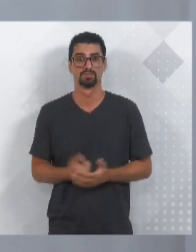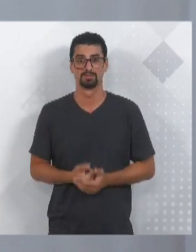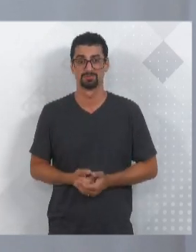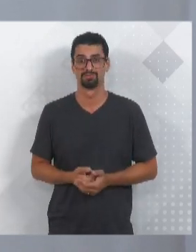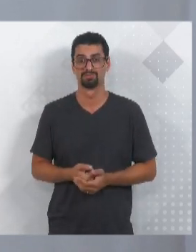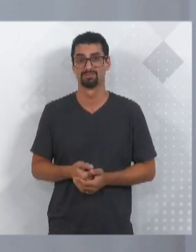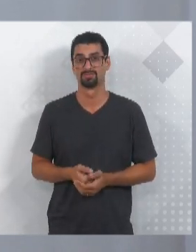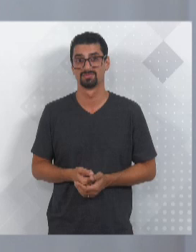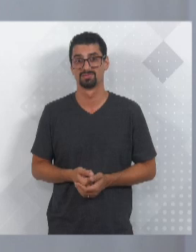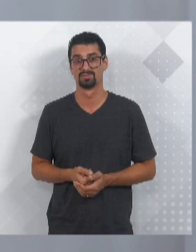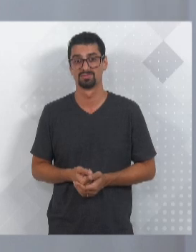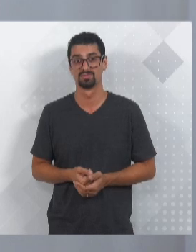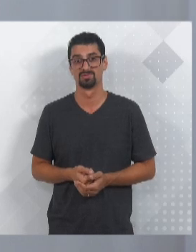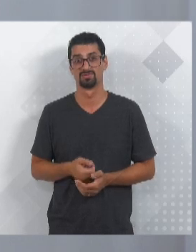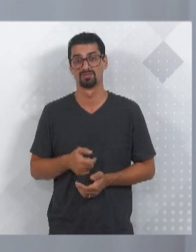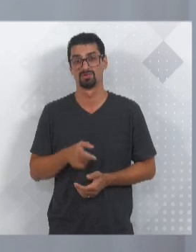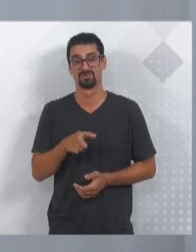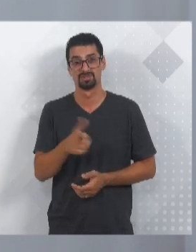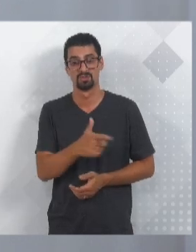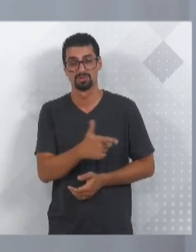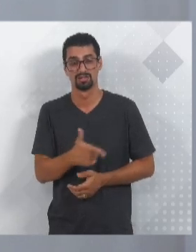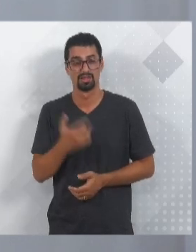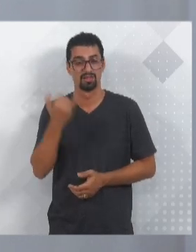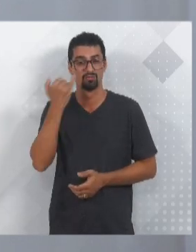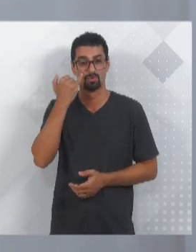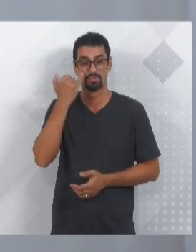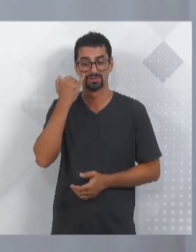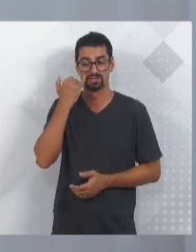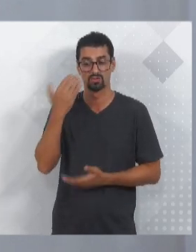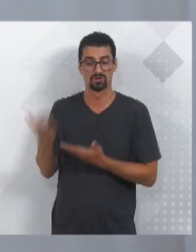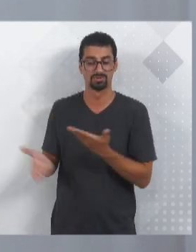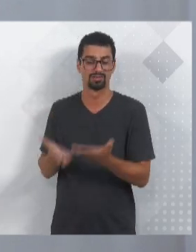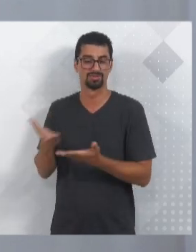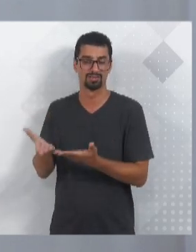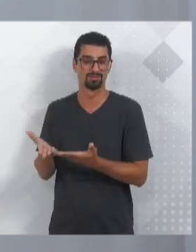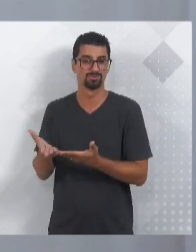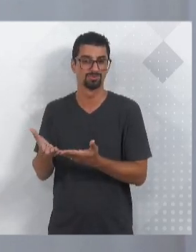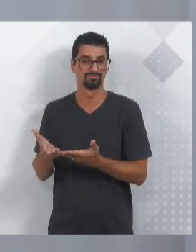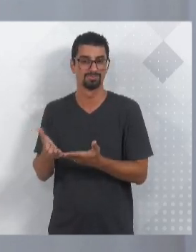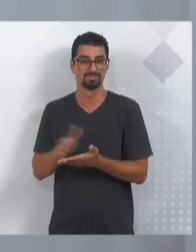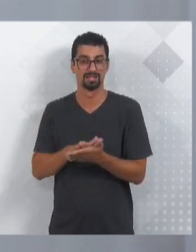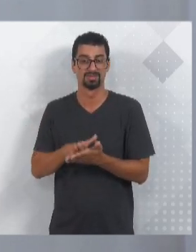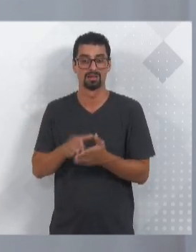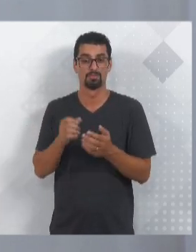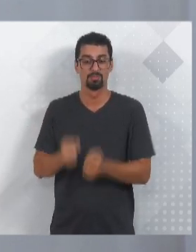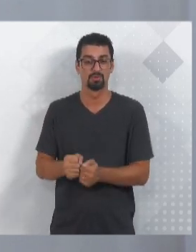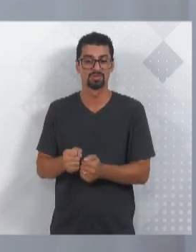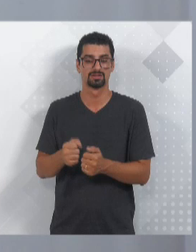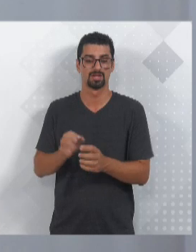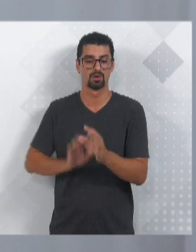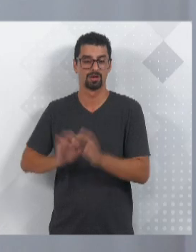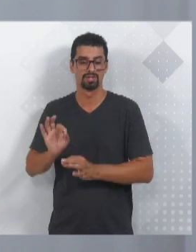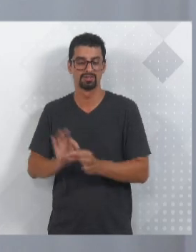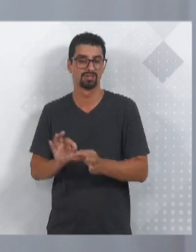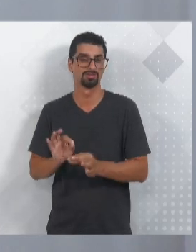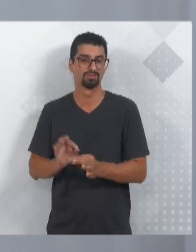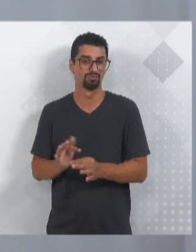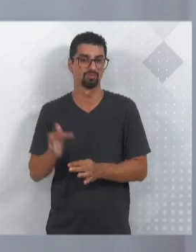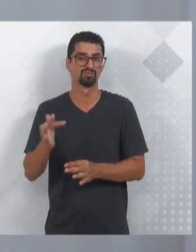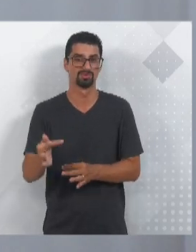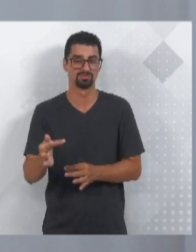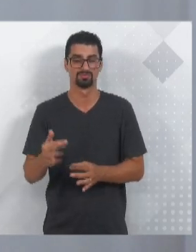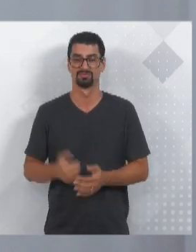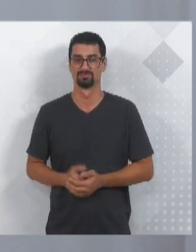você não tem um dado a ser tratado. Não tem algo que precisa ser organizado.